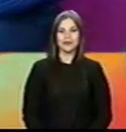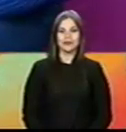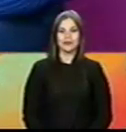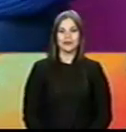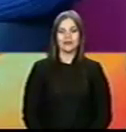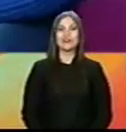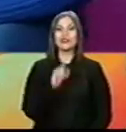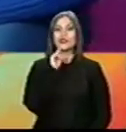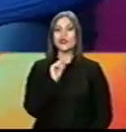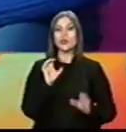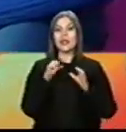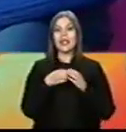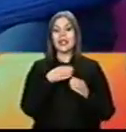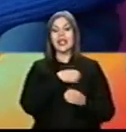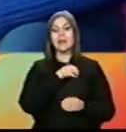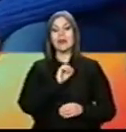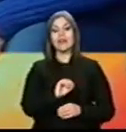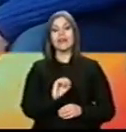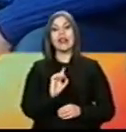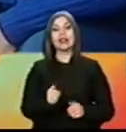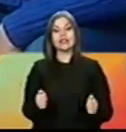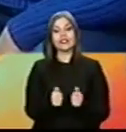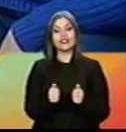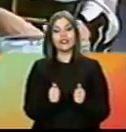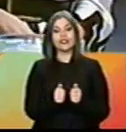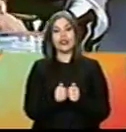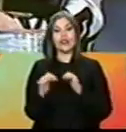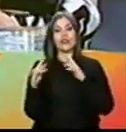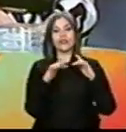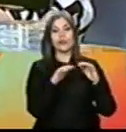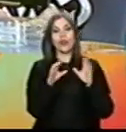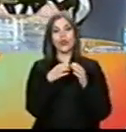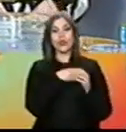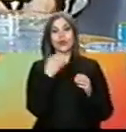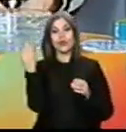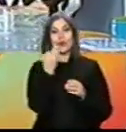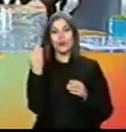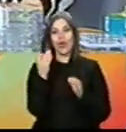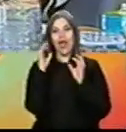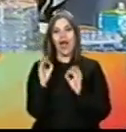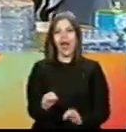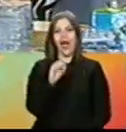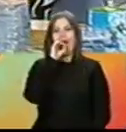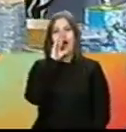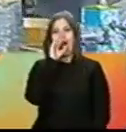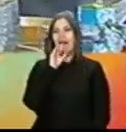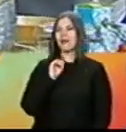Já estamos. Como é que se chama a tua equipa? Onde tu jogas futsal? É nome? Futebol Clube Porto. És do Futebol Clube Porto?